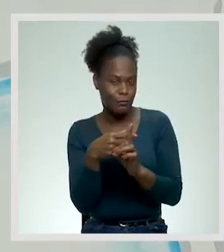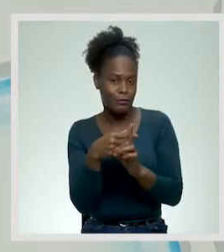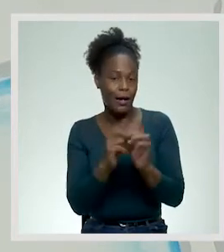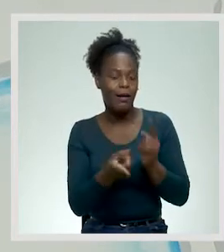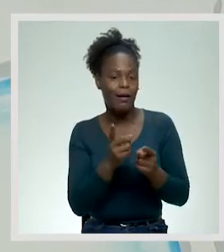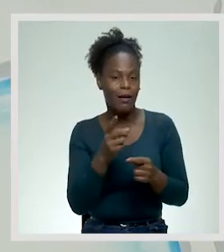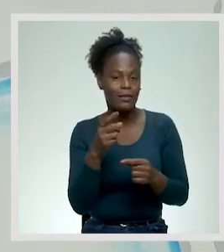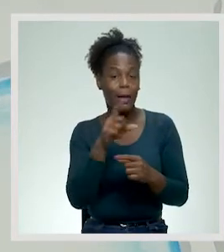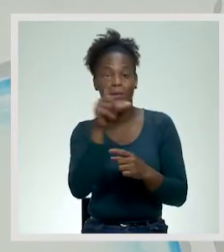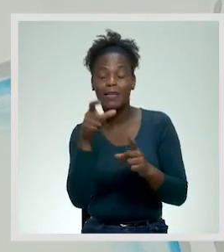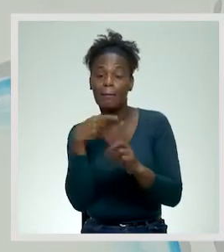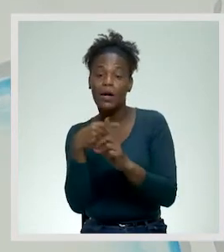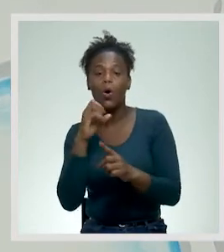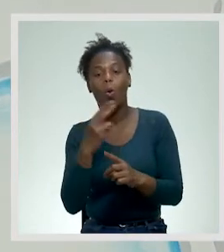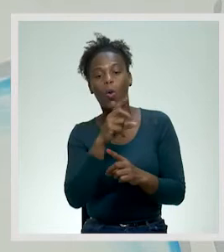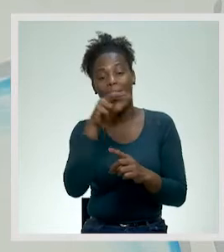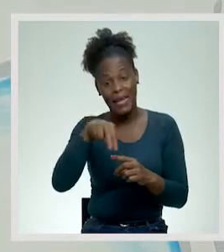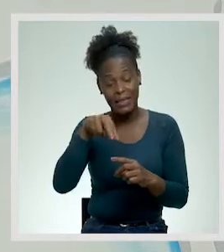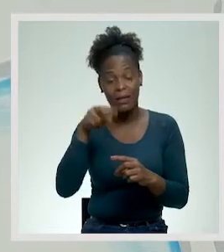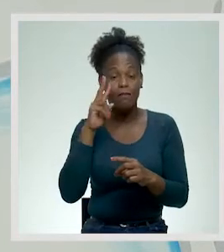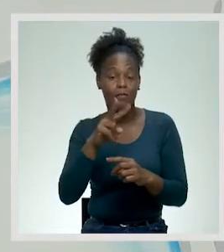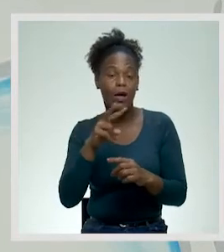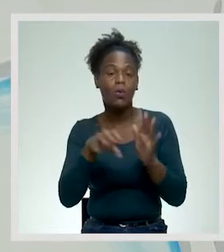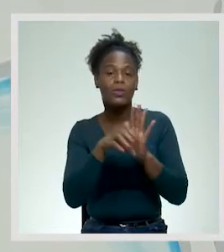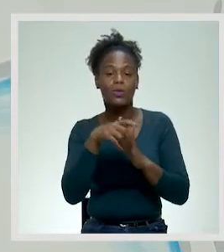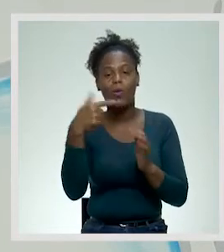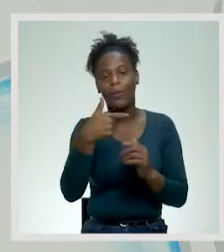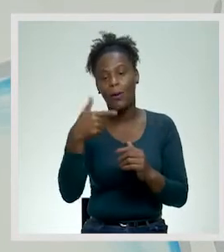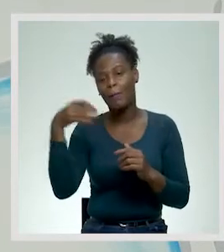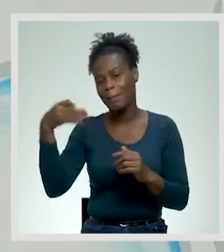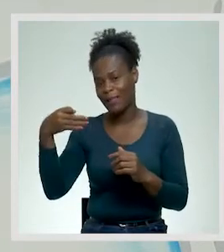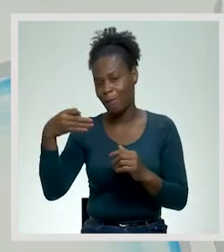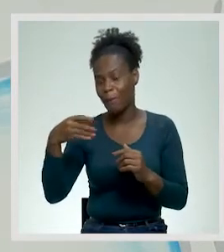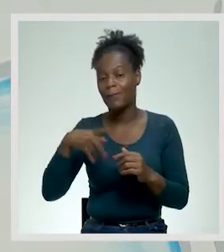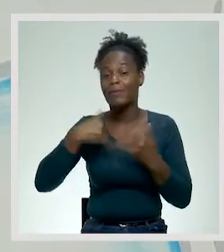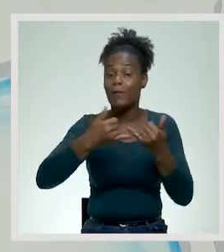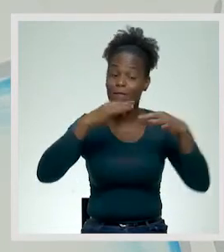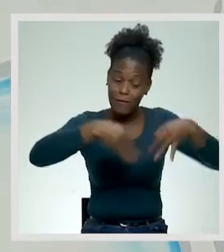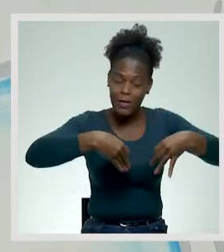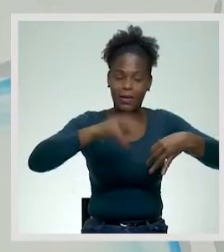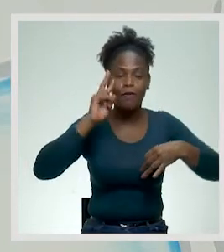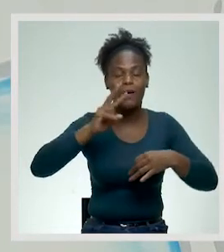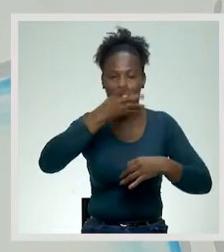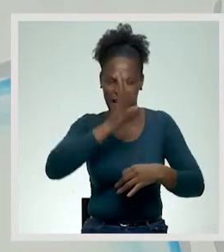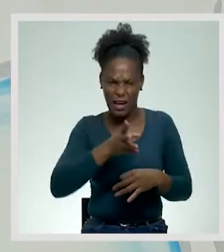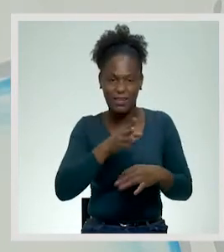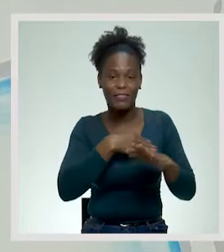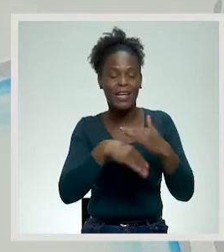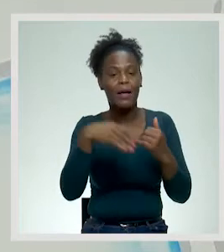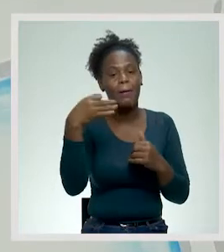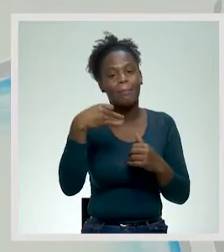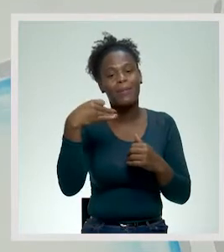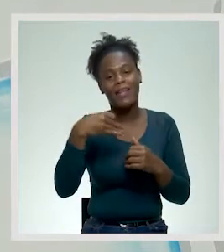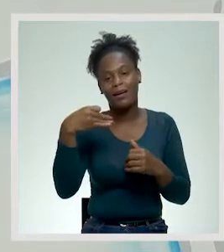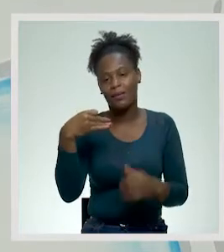que verificam a condição de teorema de Pitágoras. E para terminar, vimos a aplicação de